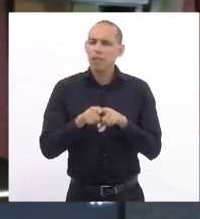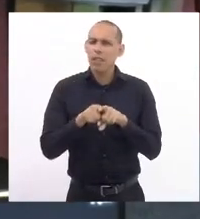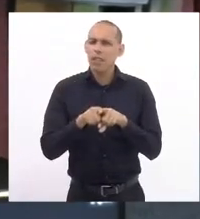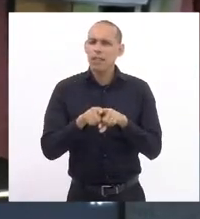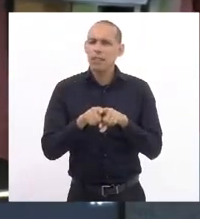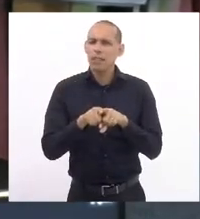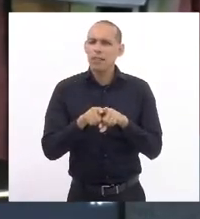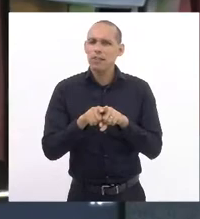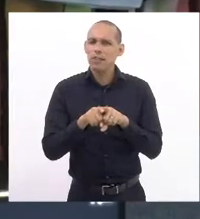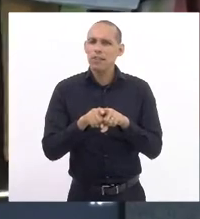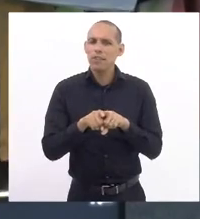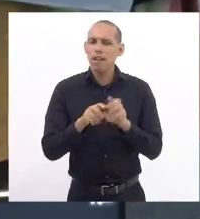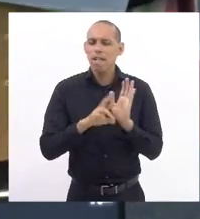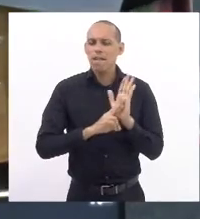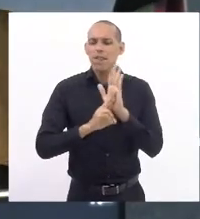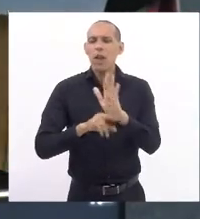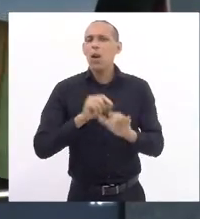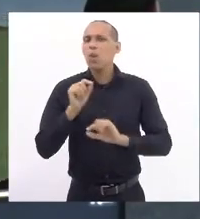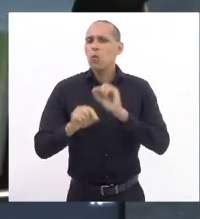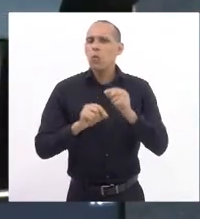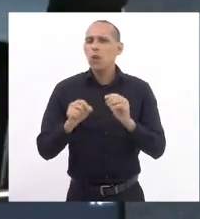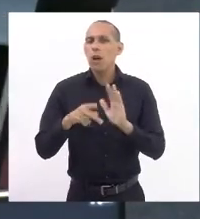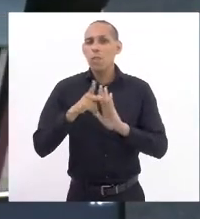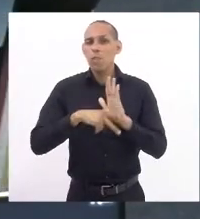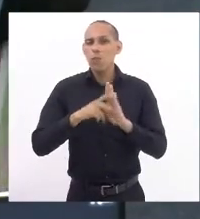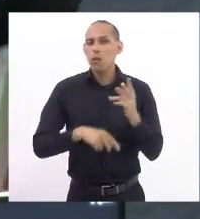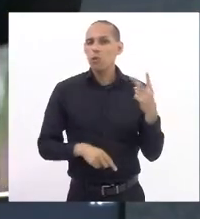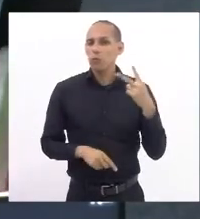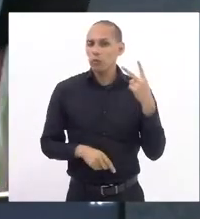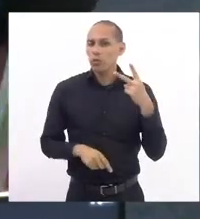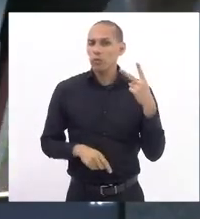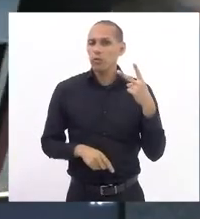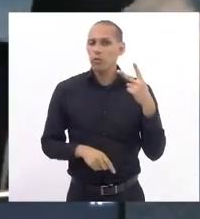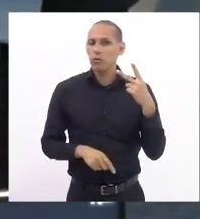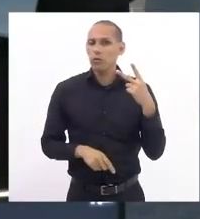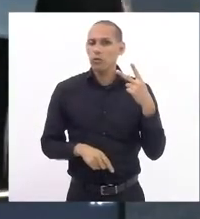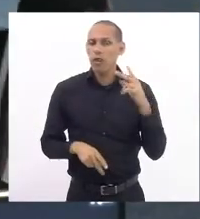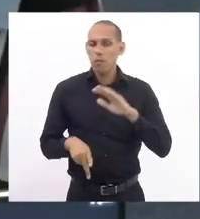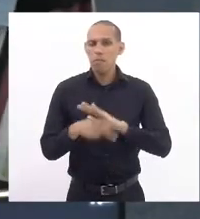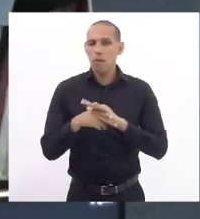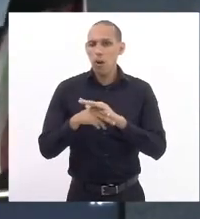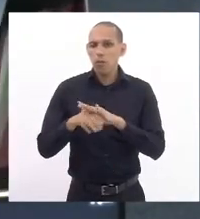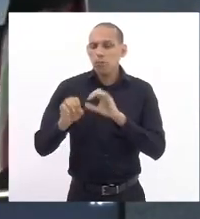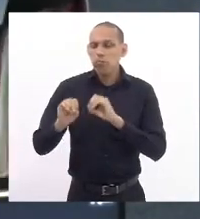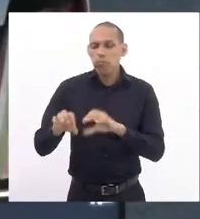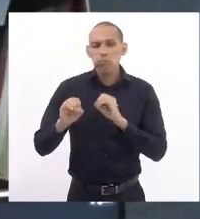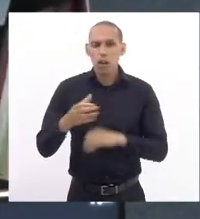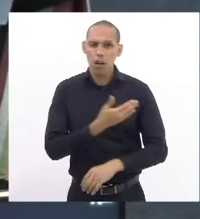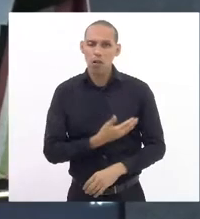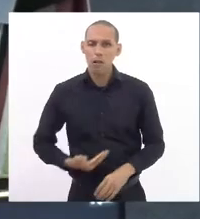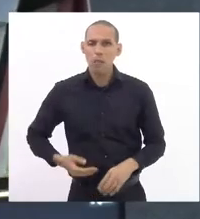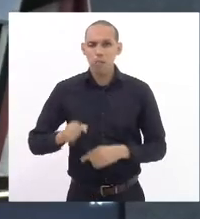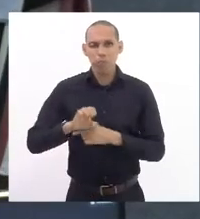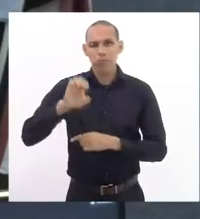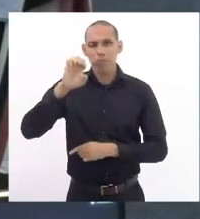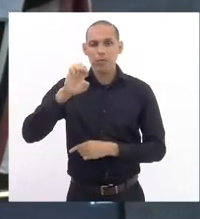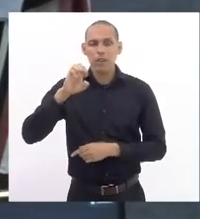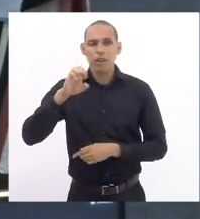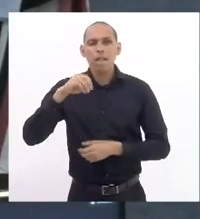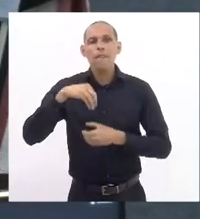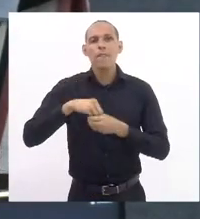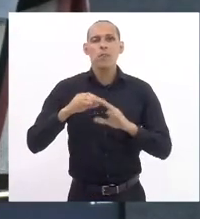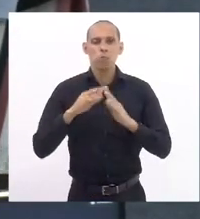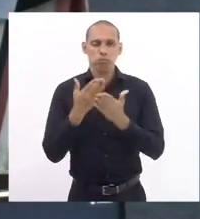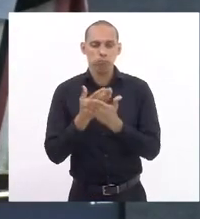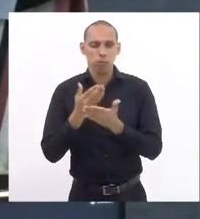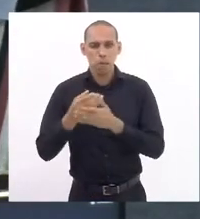referência a dois projetos de lei muito importantes para a educação pública estadual, que foram discutidos hoje no Colégio de